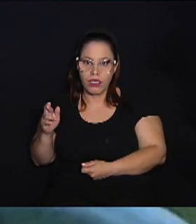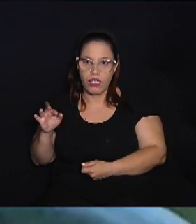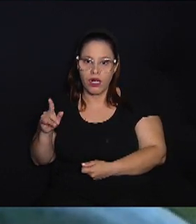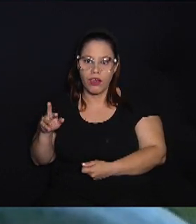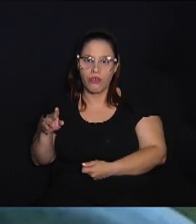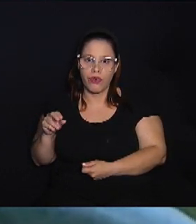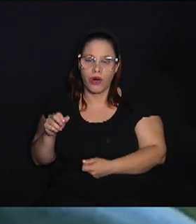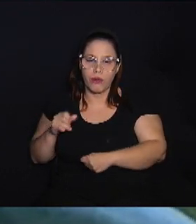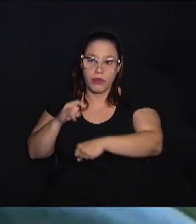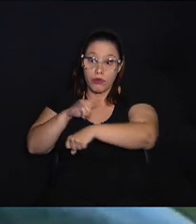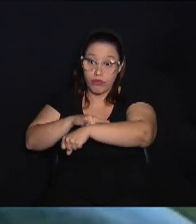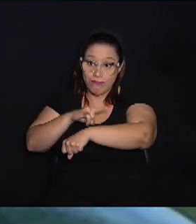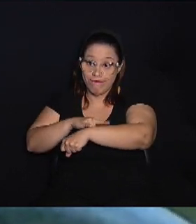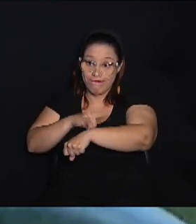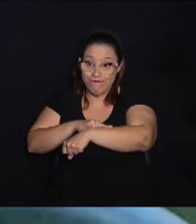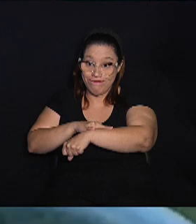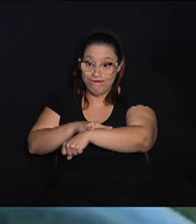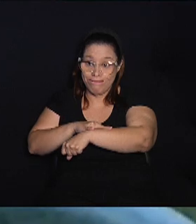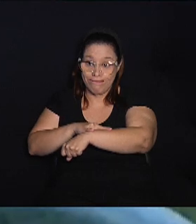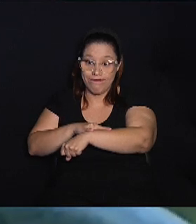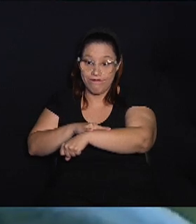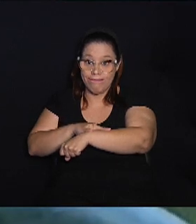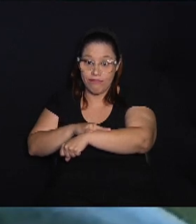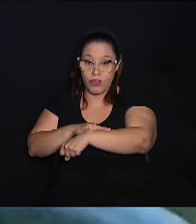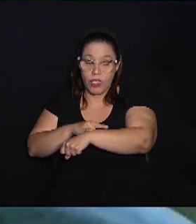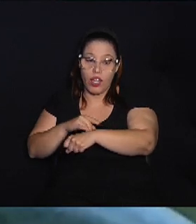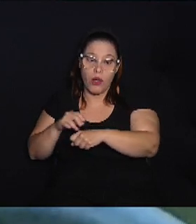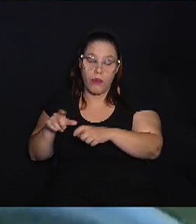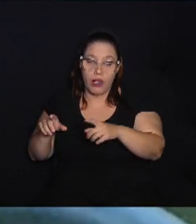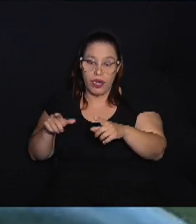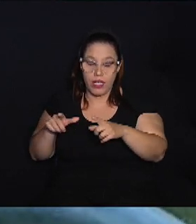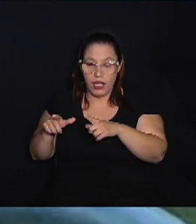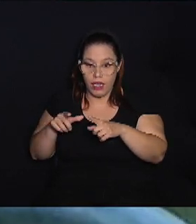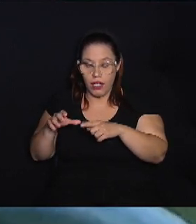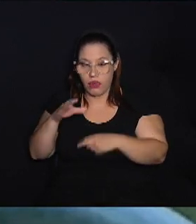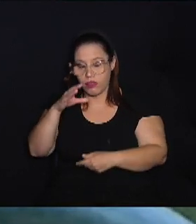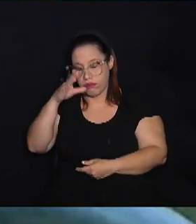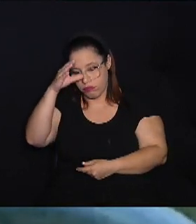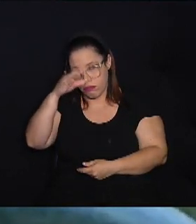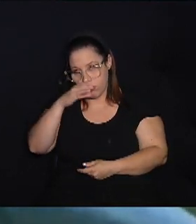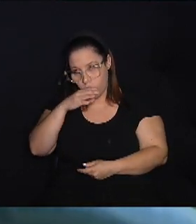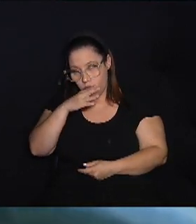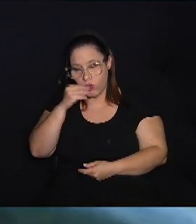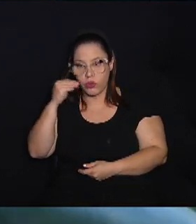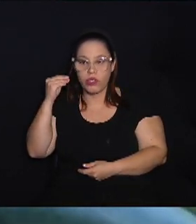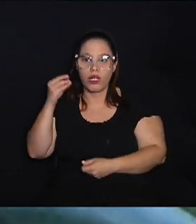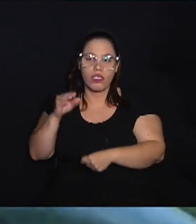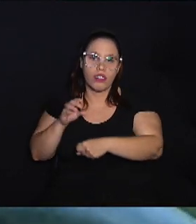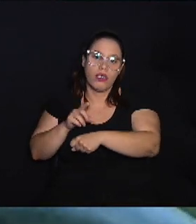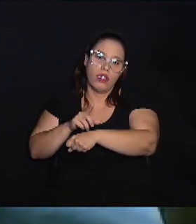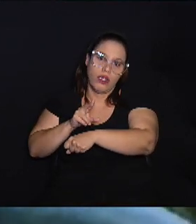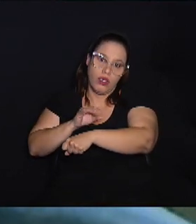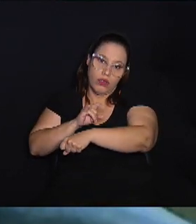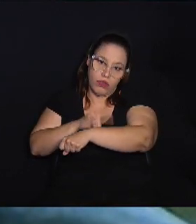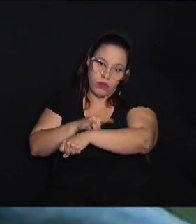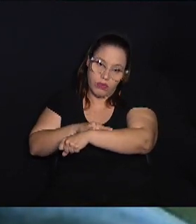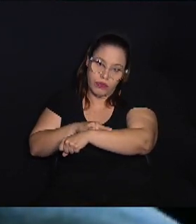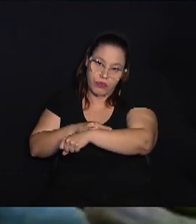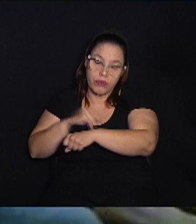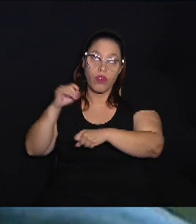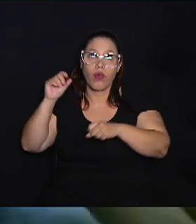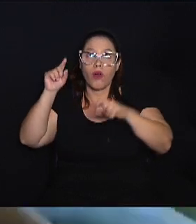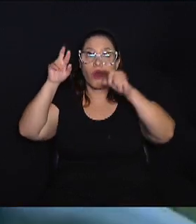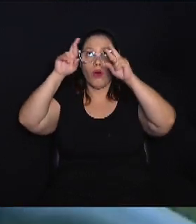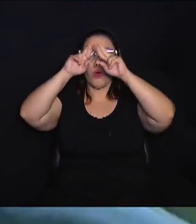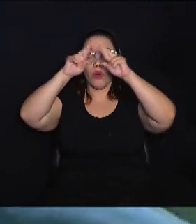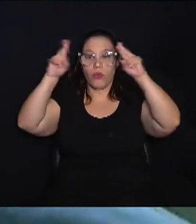banheiro para que os cooperados tivessem um banheiro digno ali durante o seu período de trabalho. Aterramento de fiação para